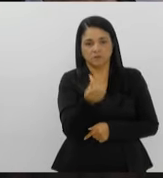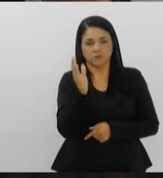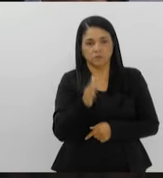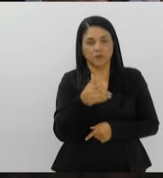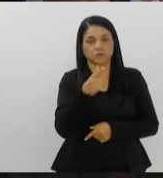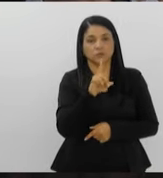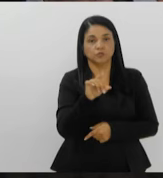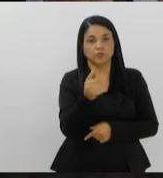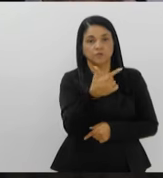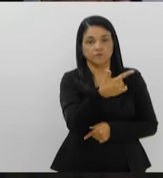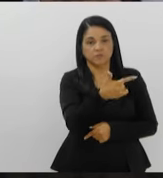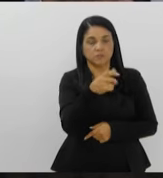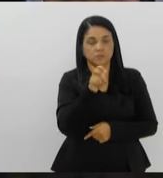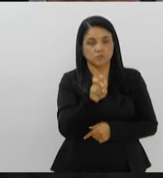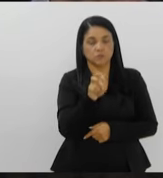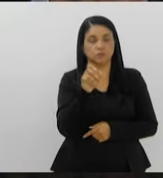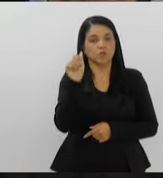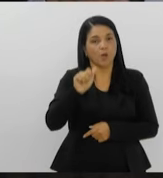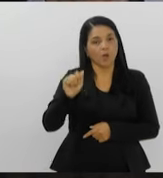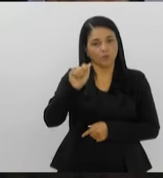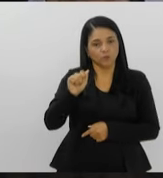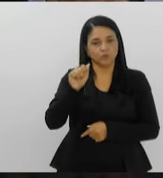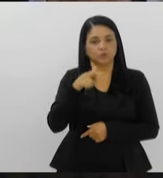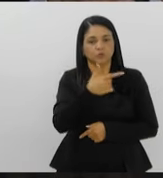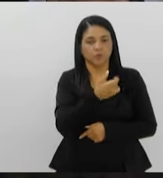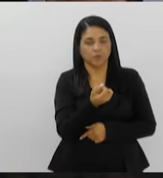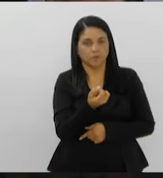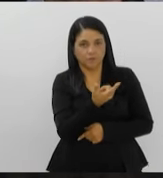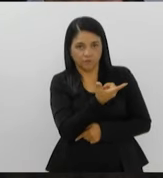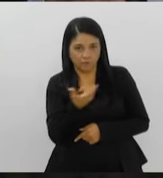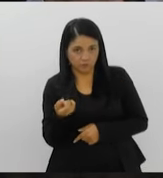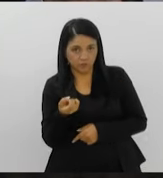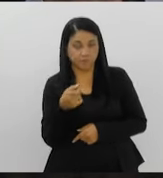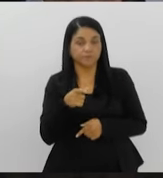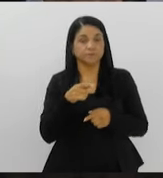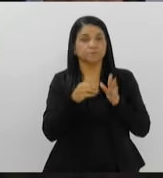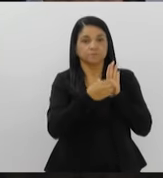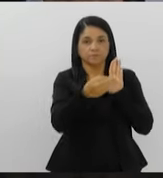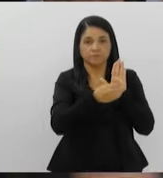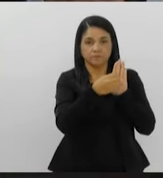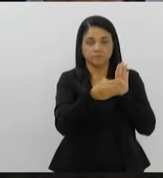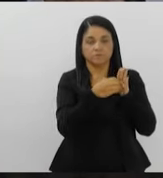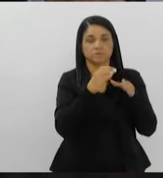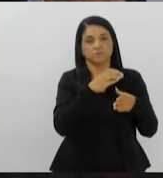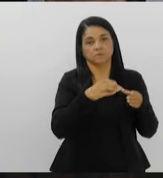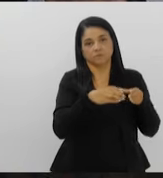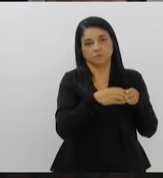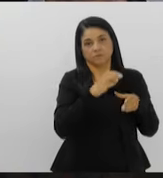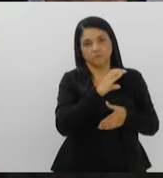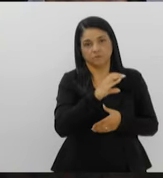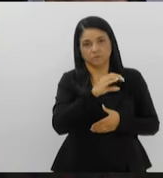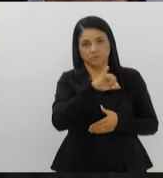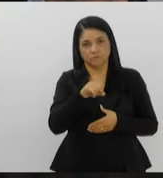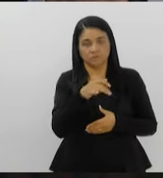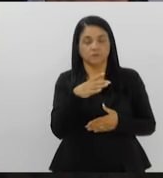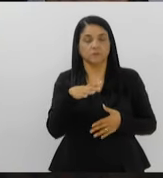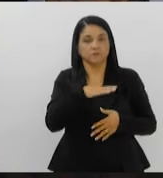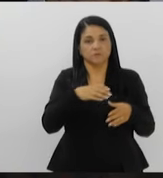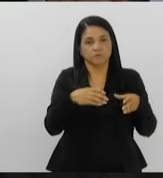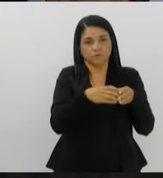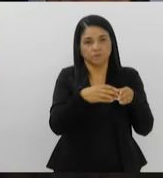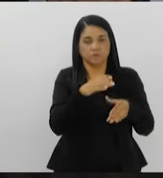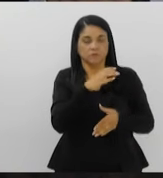de agosto de 2020, pendendo de pareceres das comissões Constituição e Justiça, de Saúde e